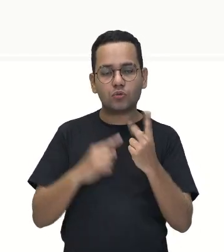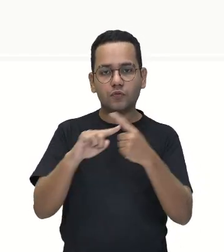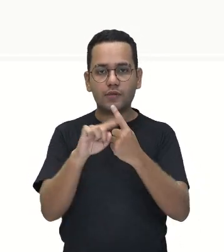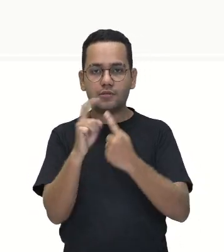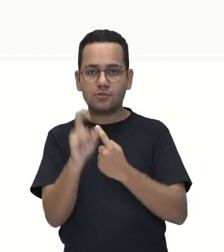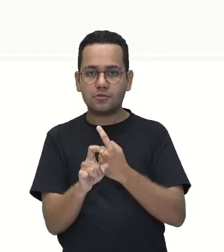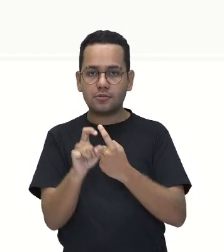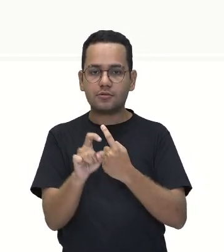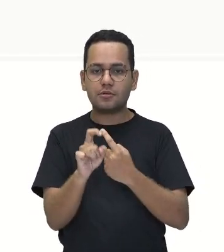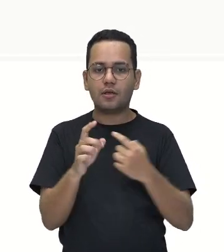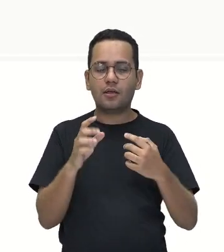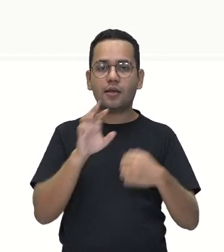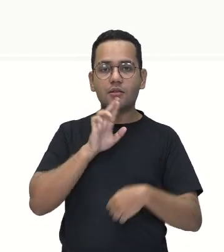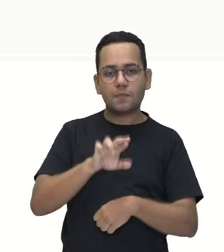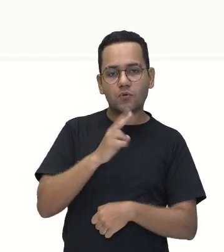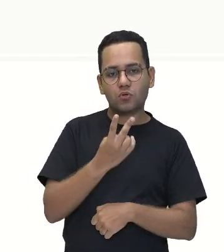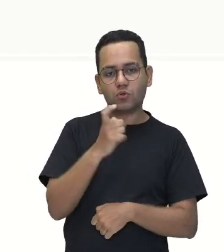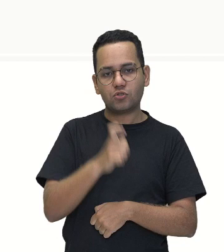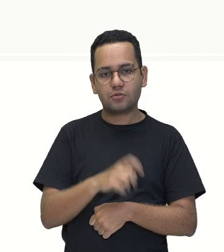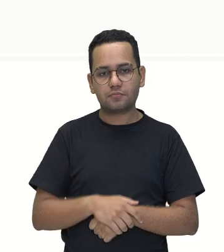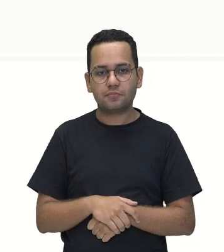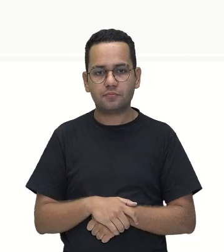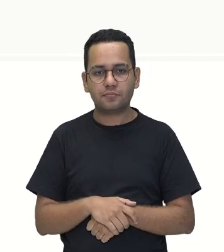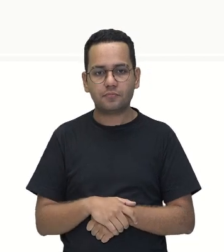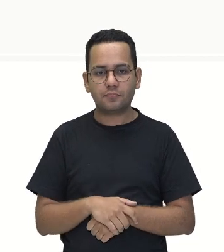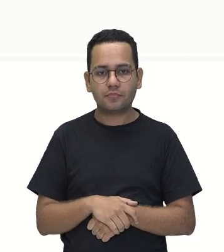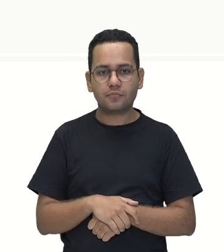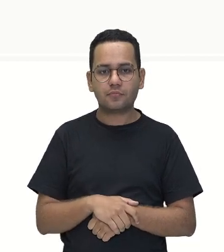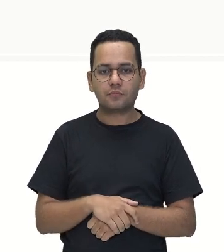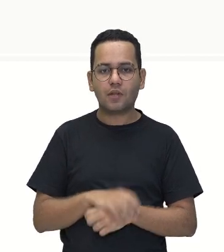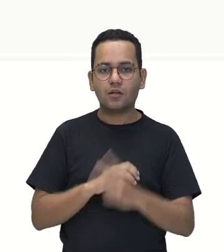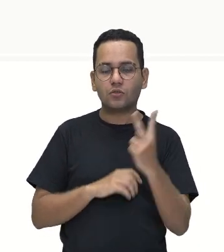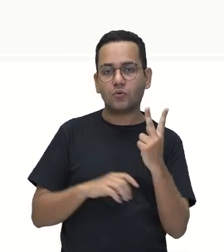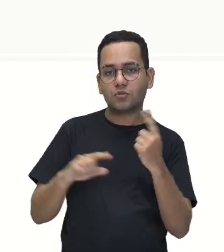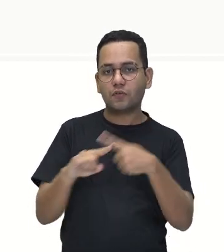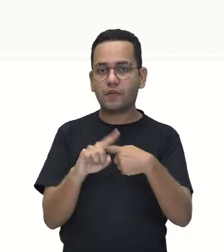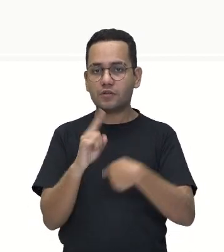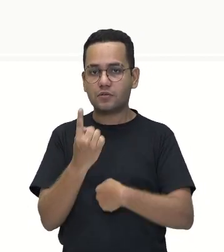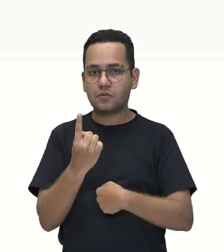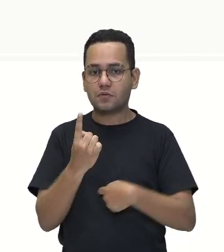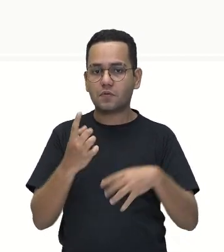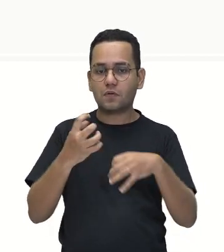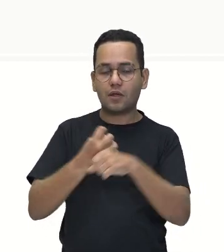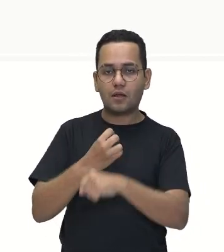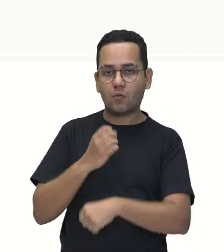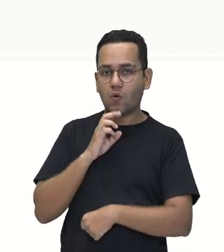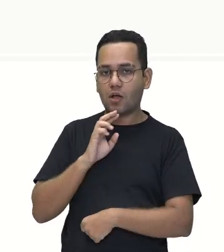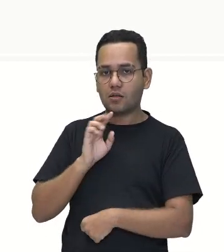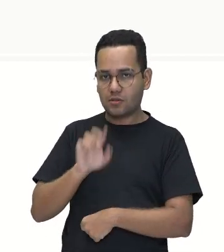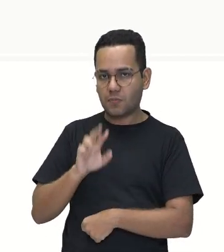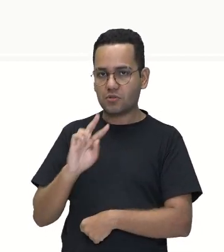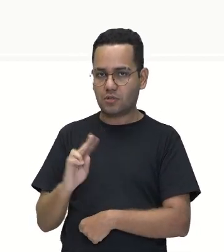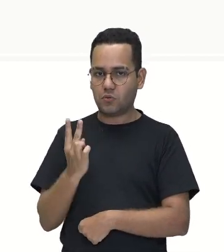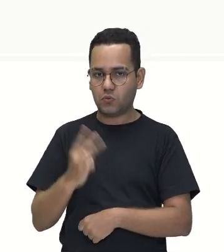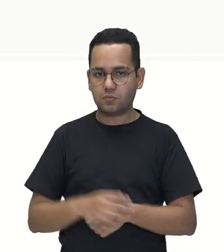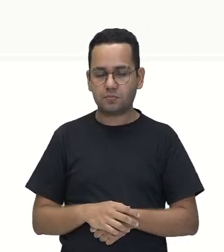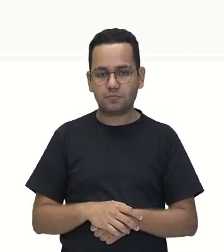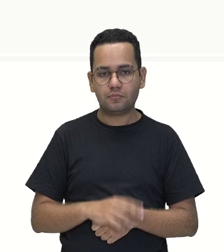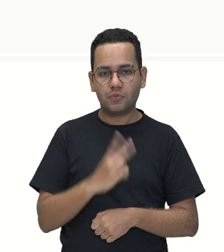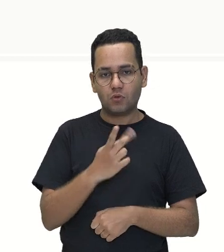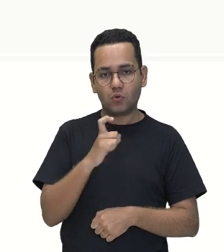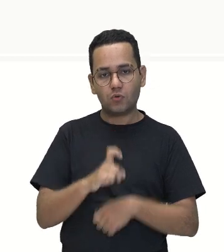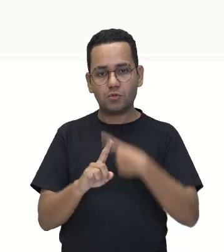2x + 2 x 1 que é iG 2 as bases agora são